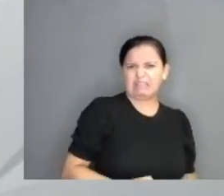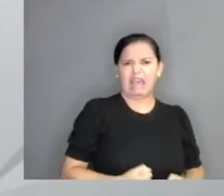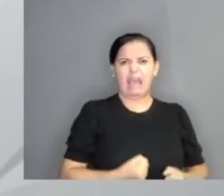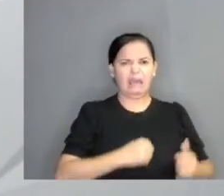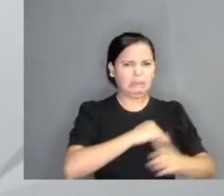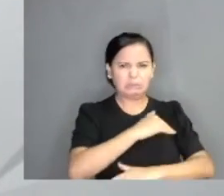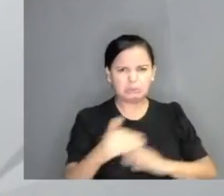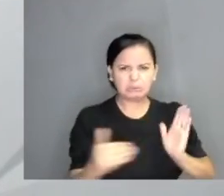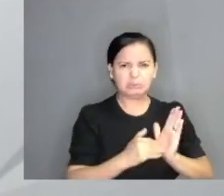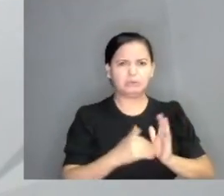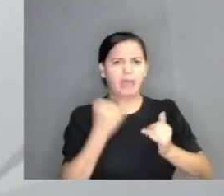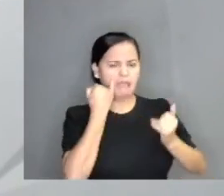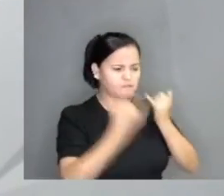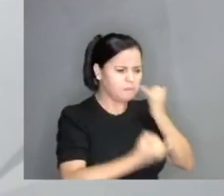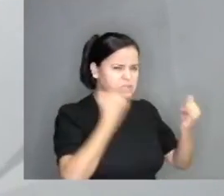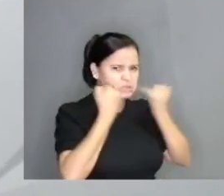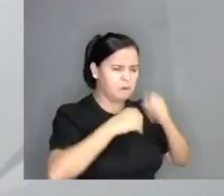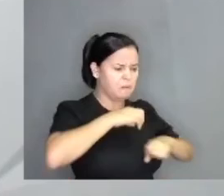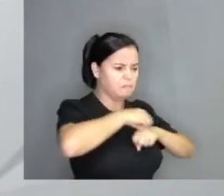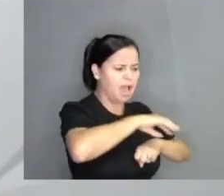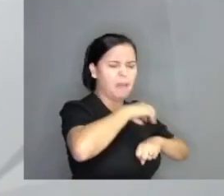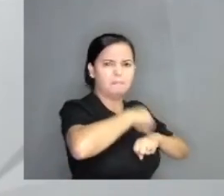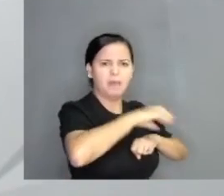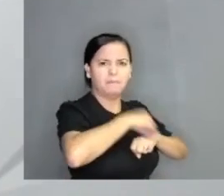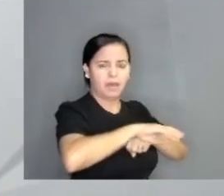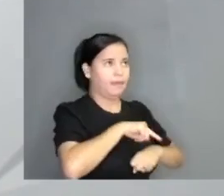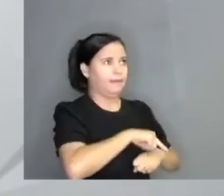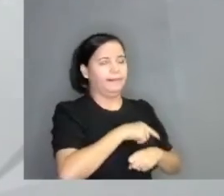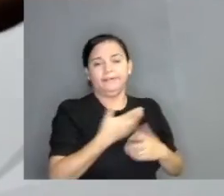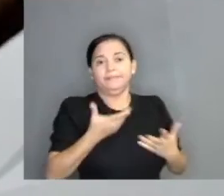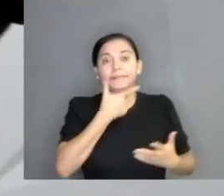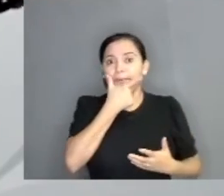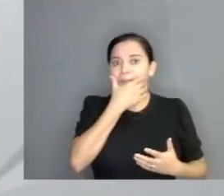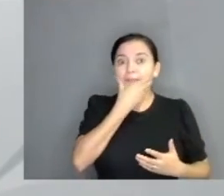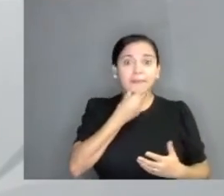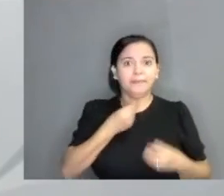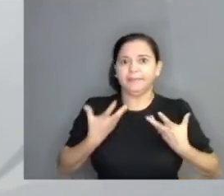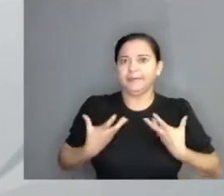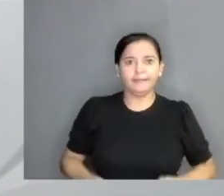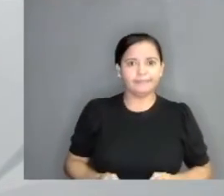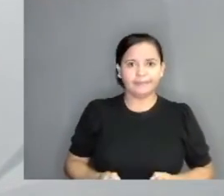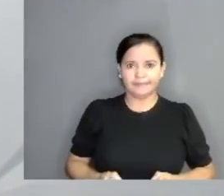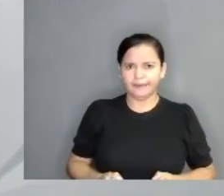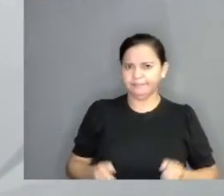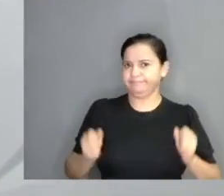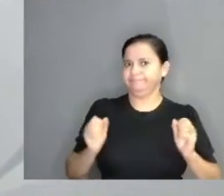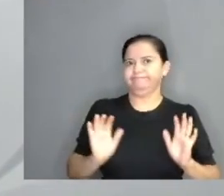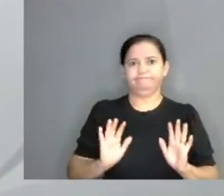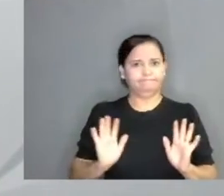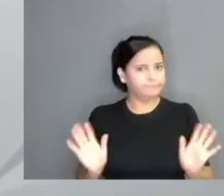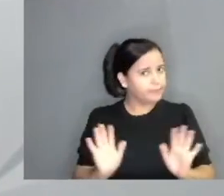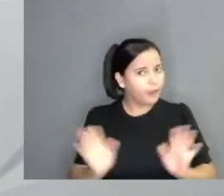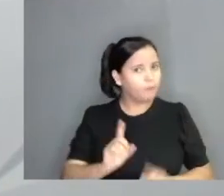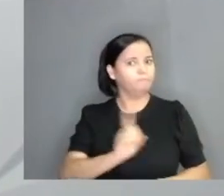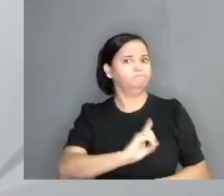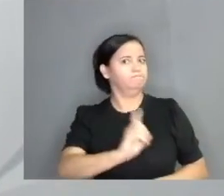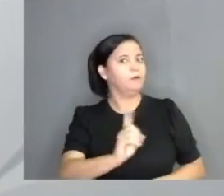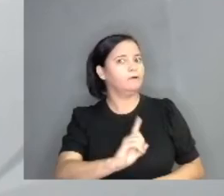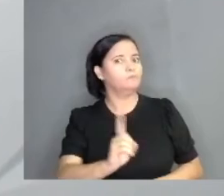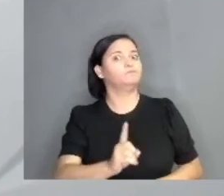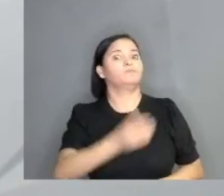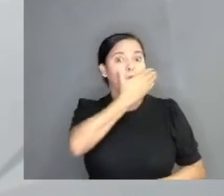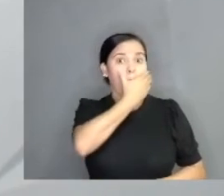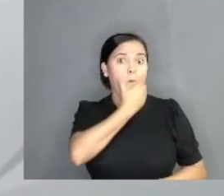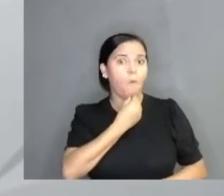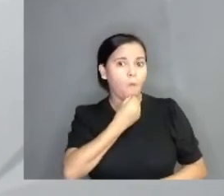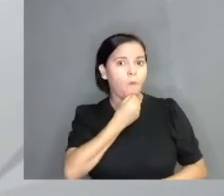aqueles conceitos prontos, finalizados, e teria simplesmente que aceitar. Não. O